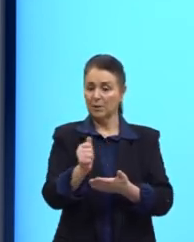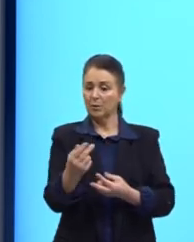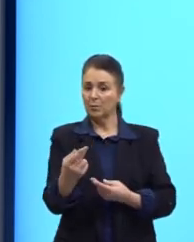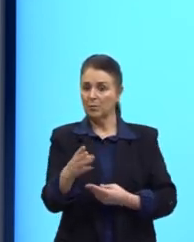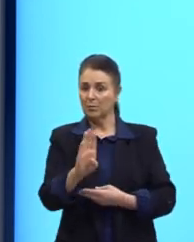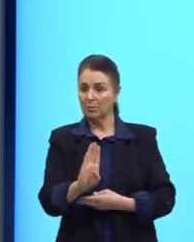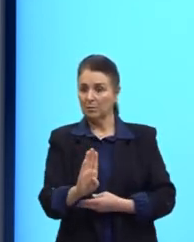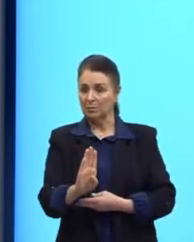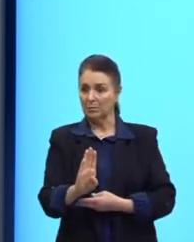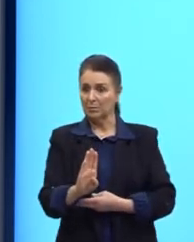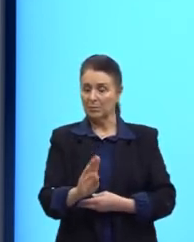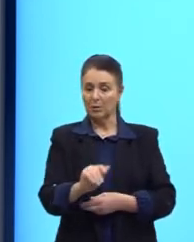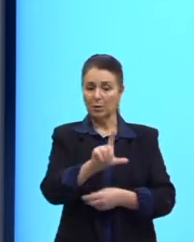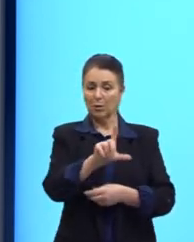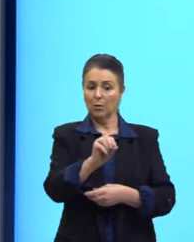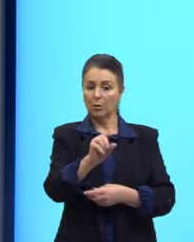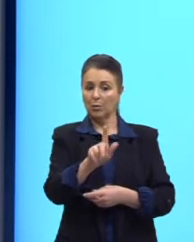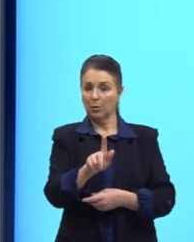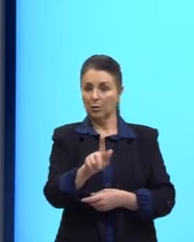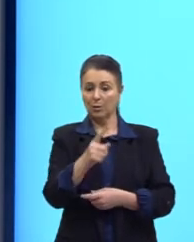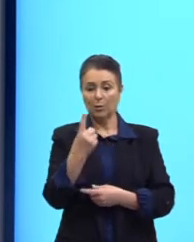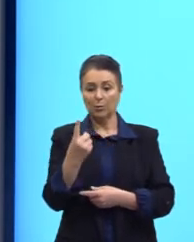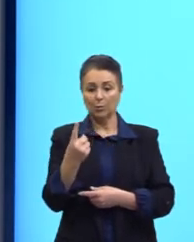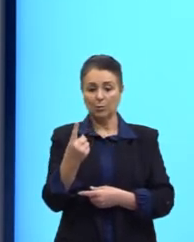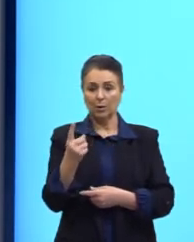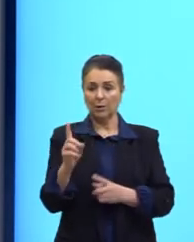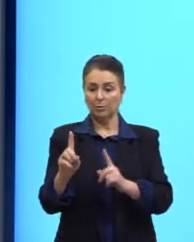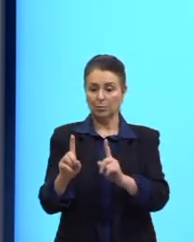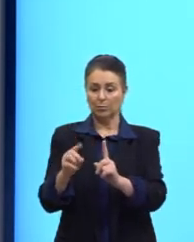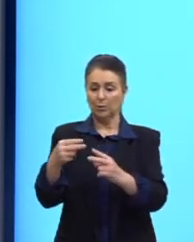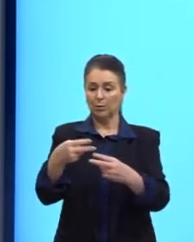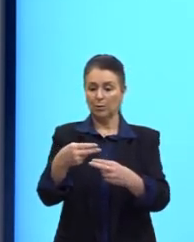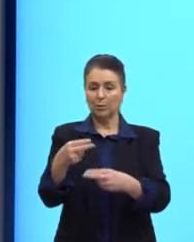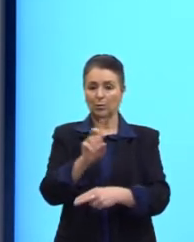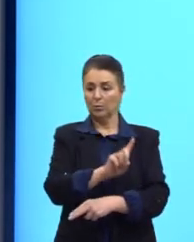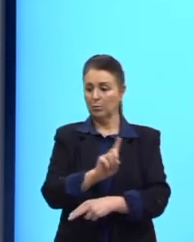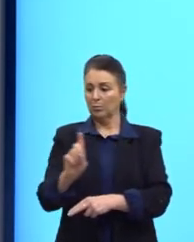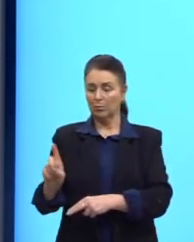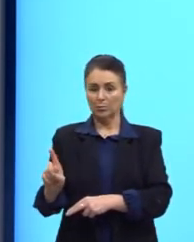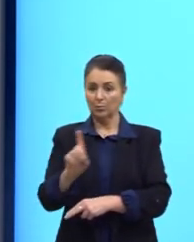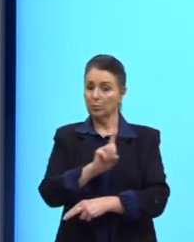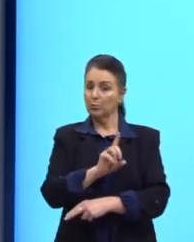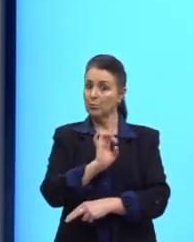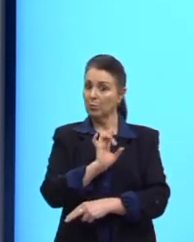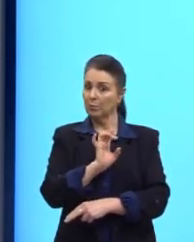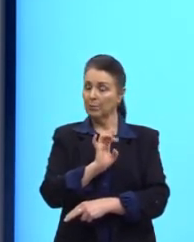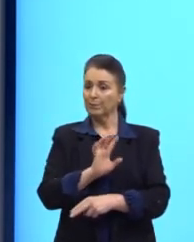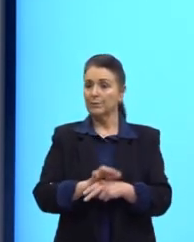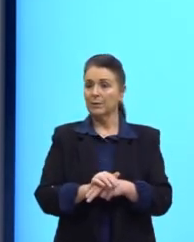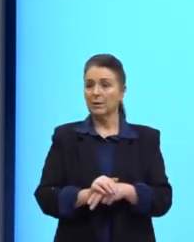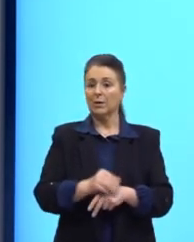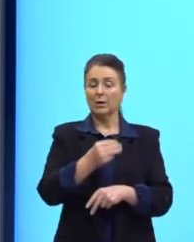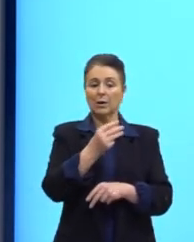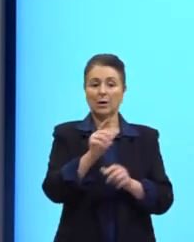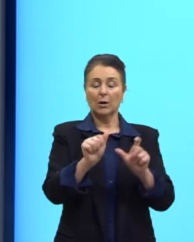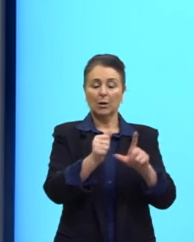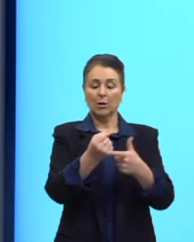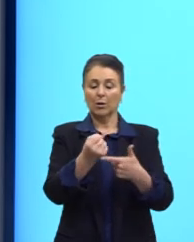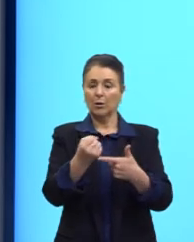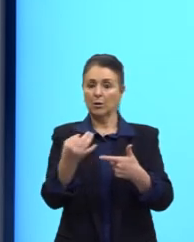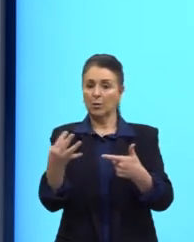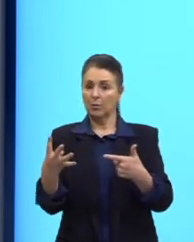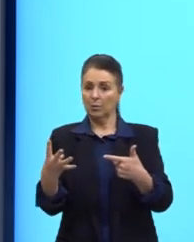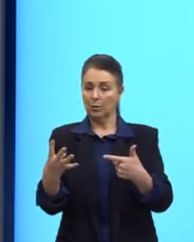logaritmo só em um dos lados da Igualdade por exemplo então logaritmo de 32 na base